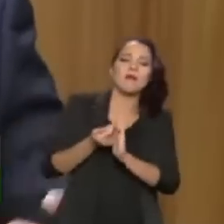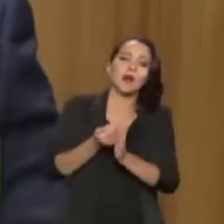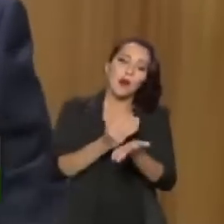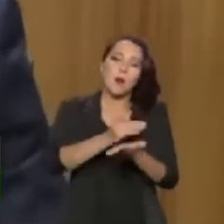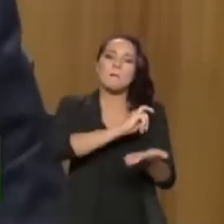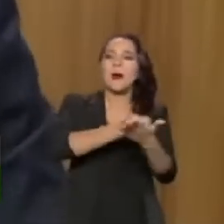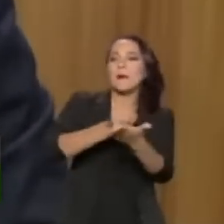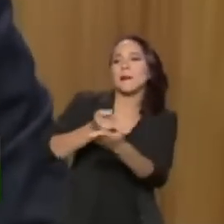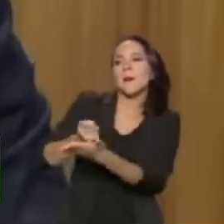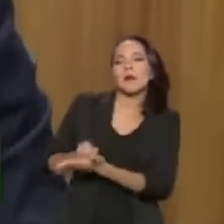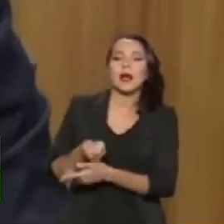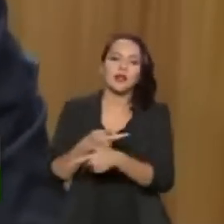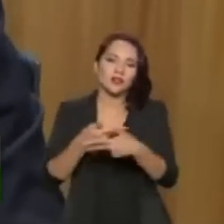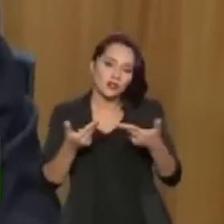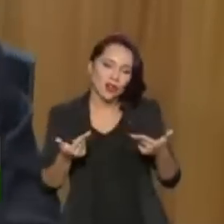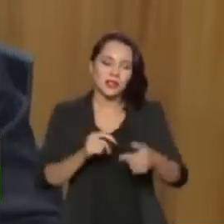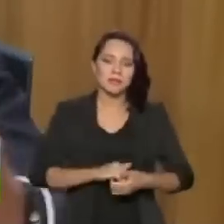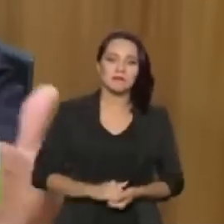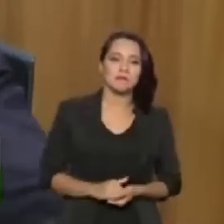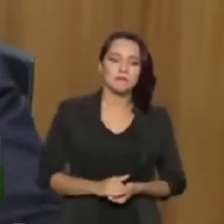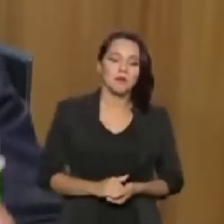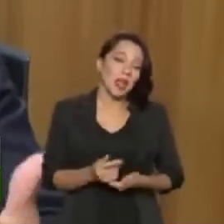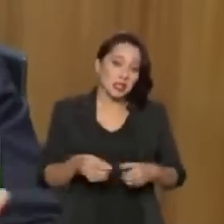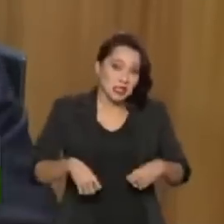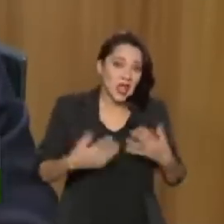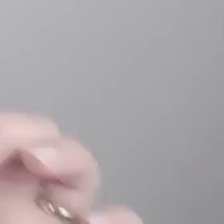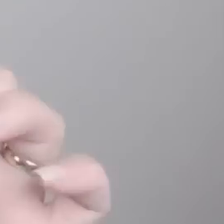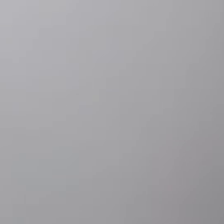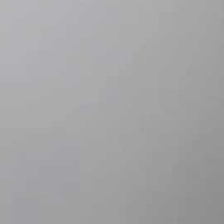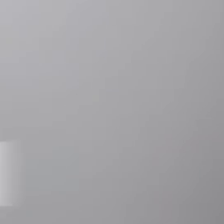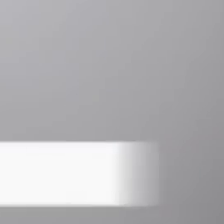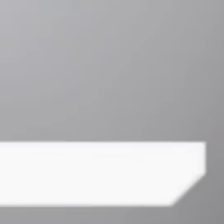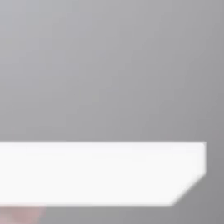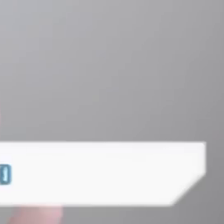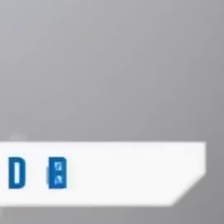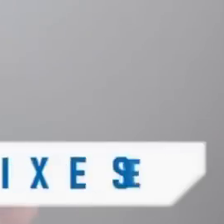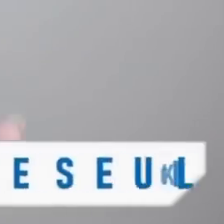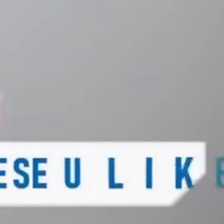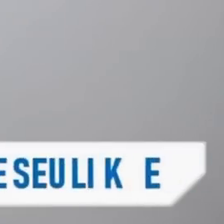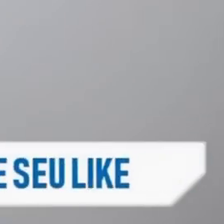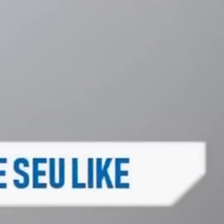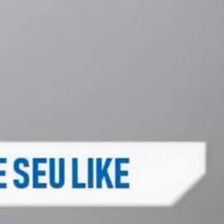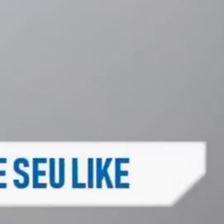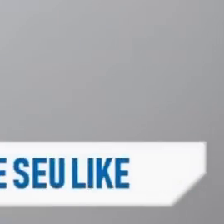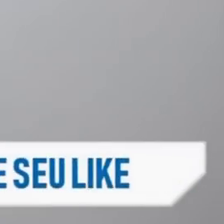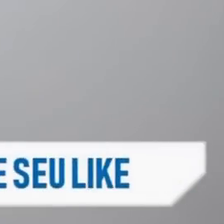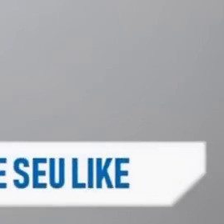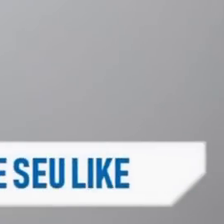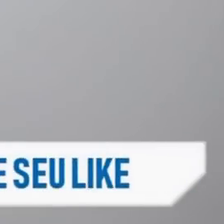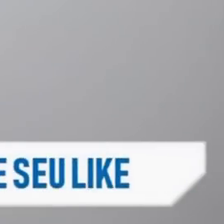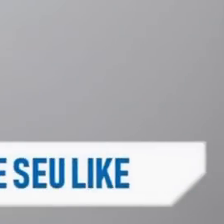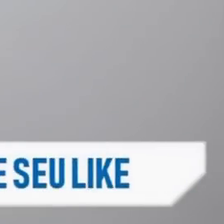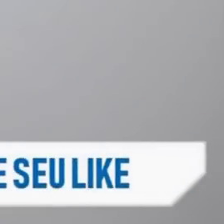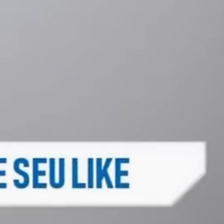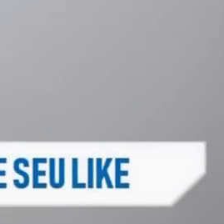mês e possam fazer frente a esses pagamentos, né, a essas despesas que ela tem do lar. Então, como vocês acabaram de verificar, até vocês ouviram